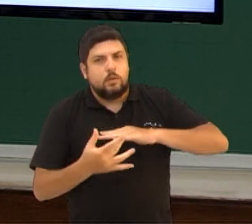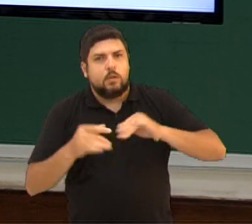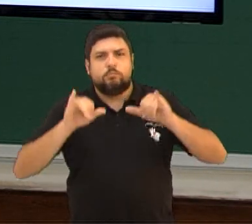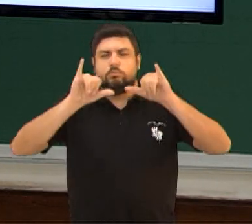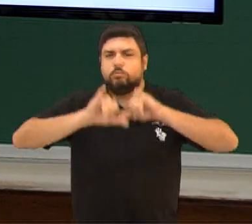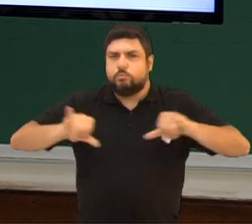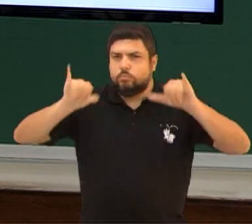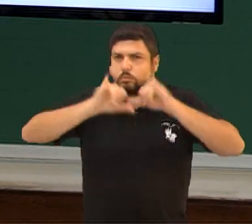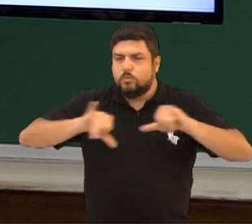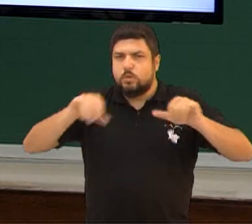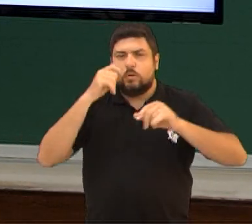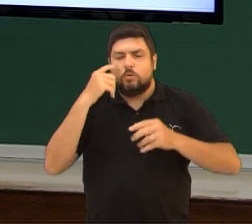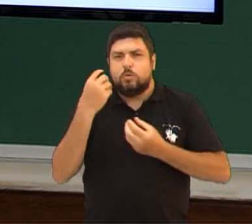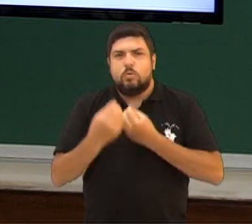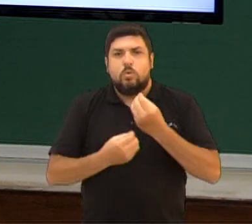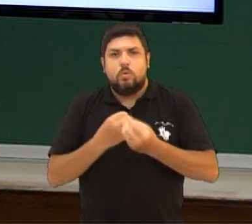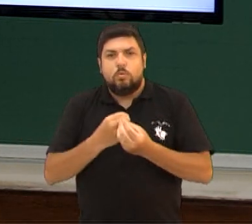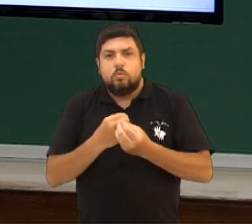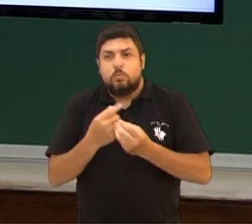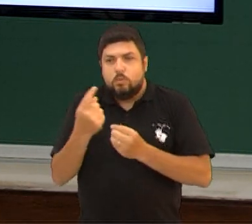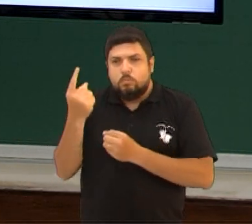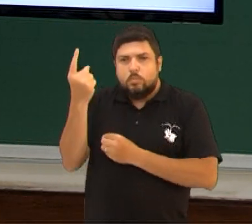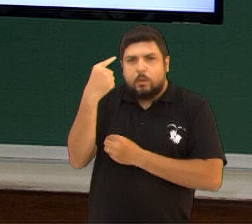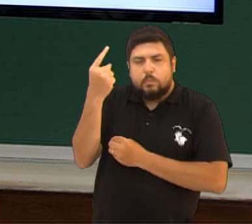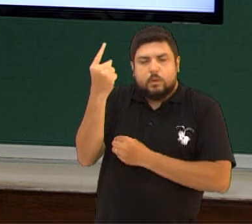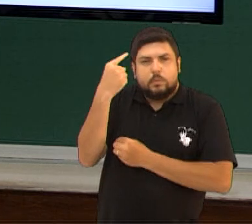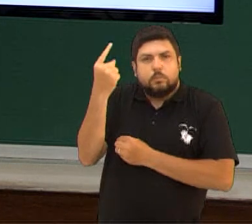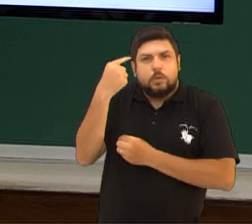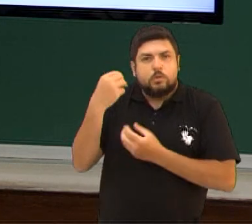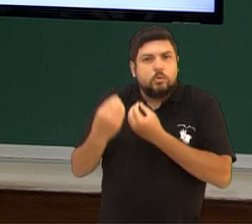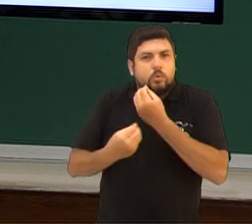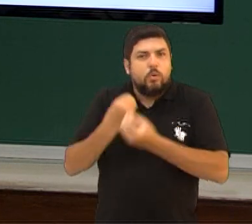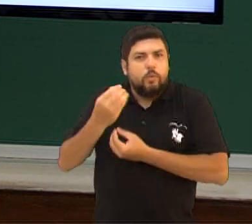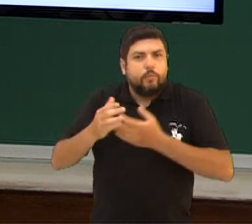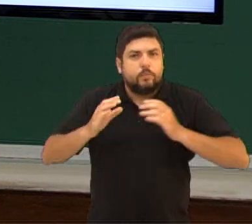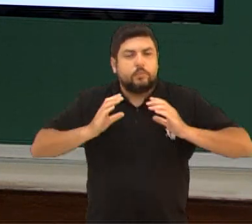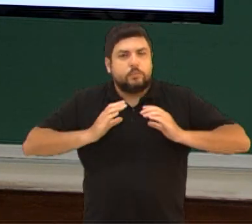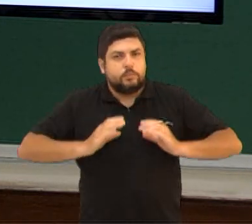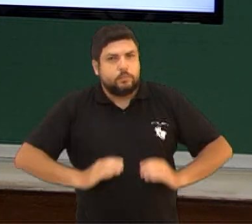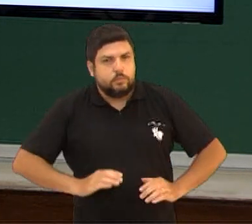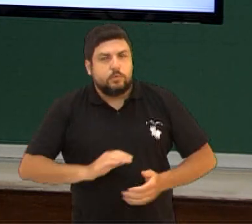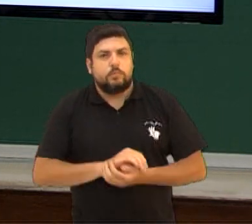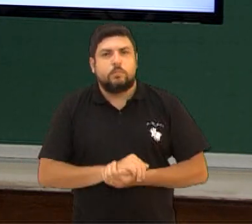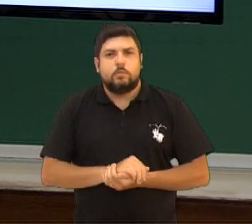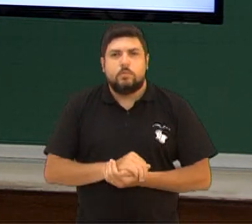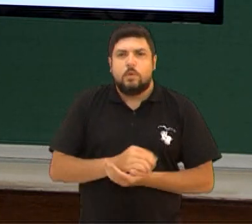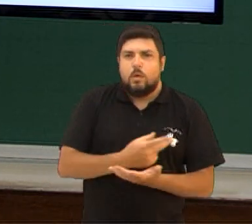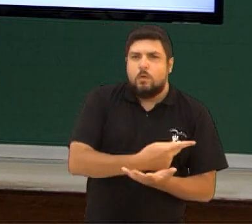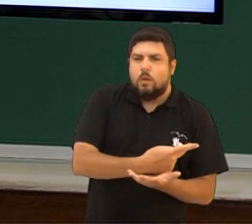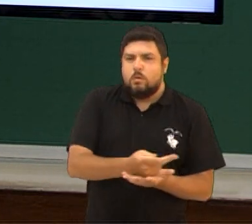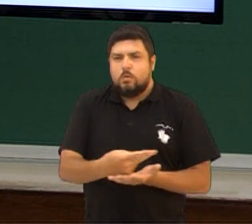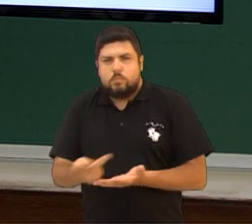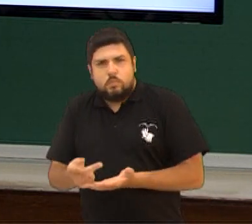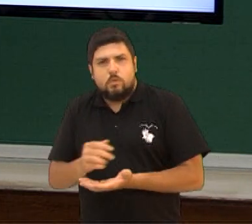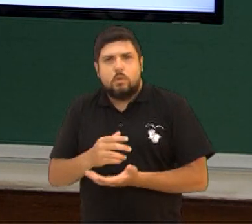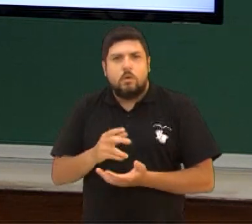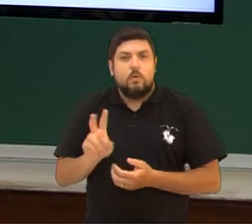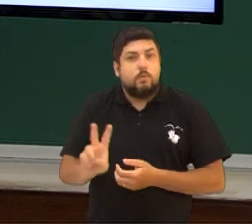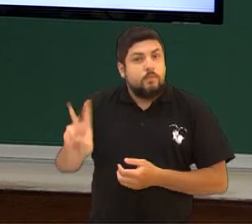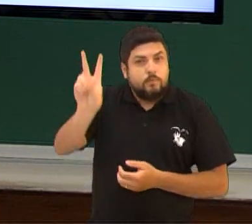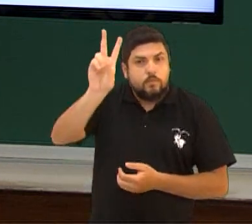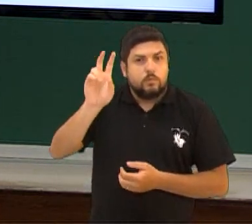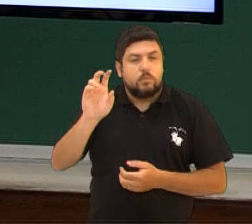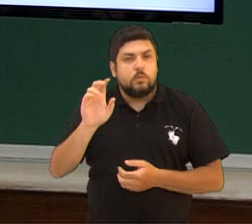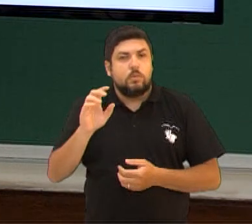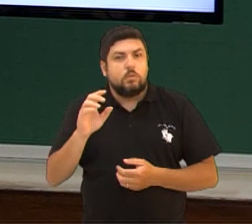news vão ditando para vocês o comportamento, a moda, os valores e as ideias que vocês e eu